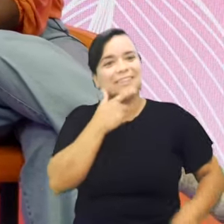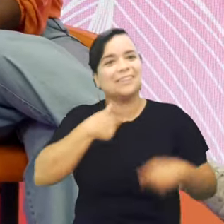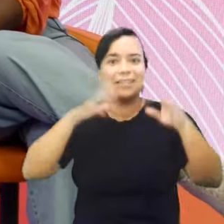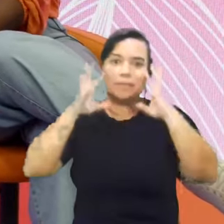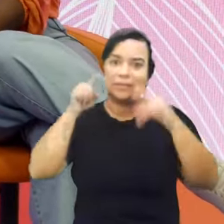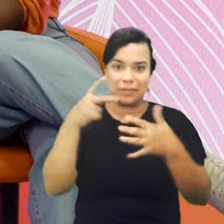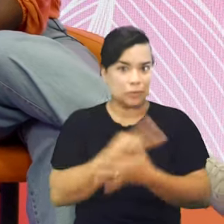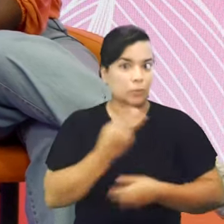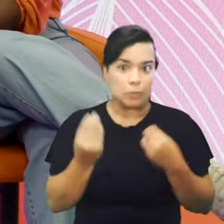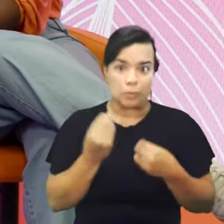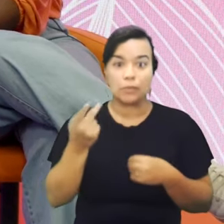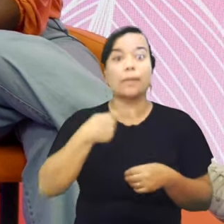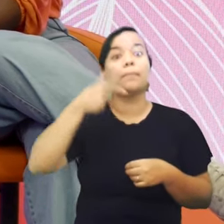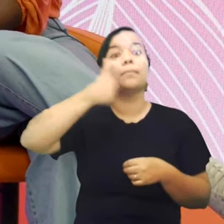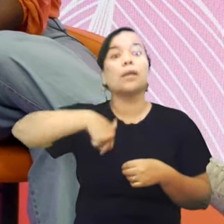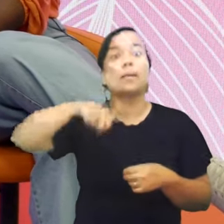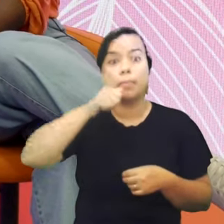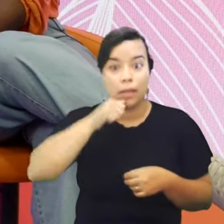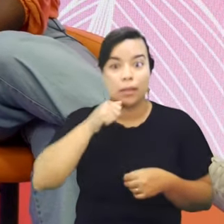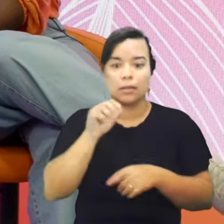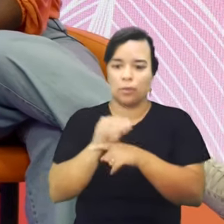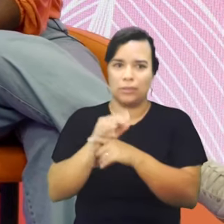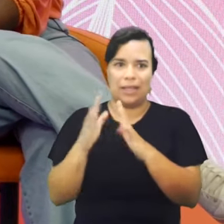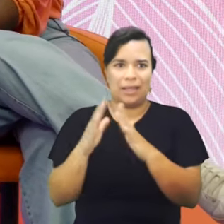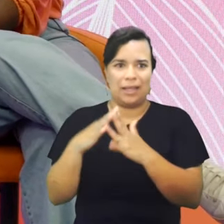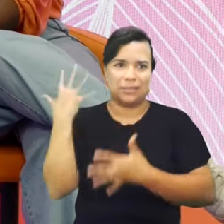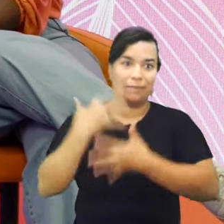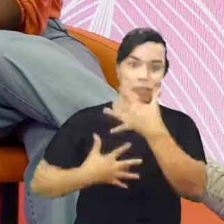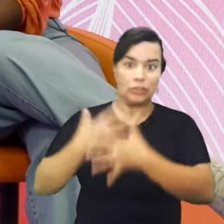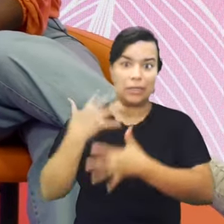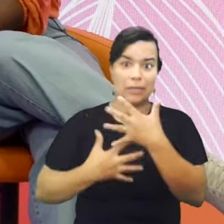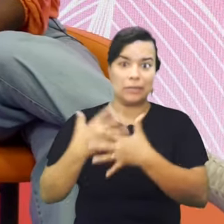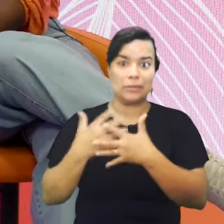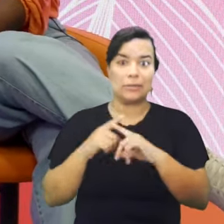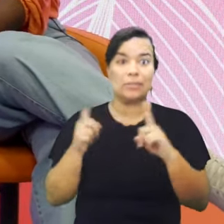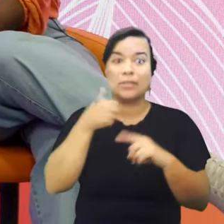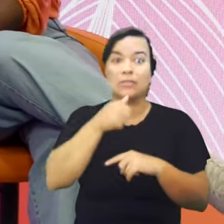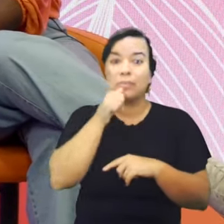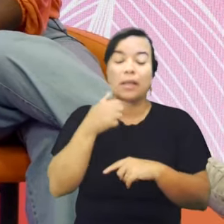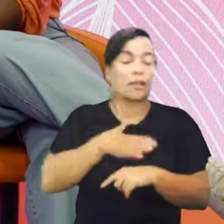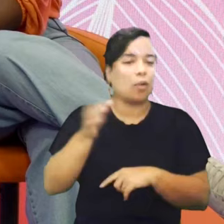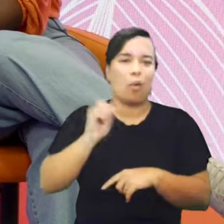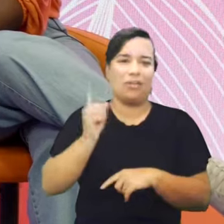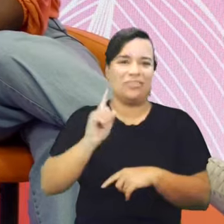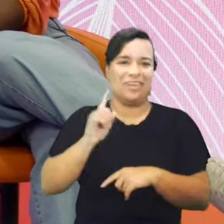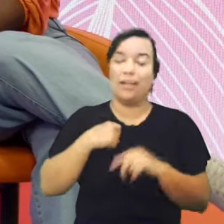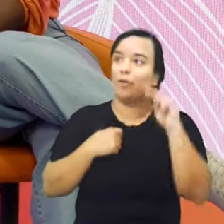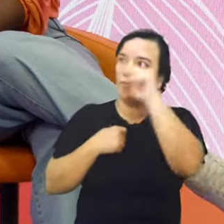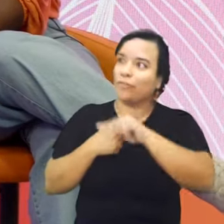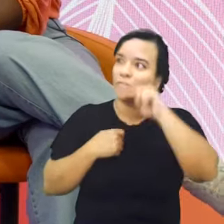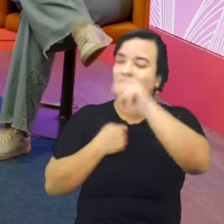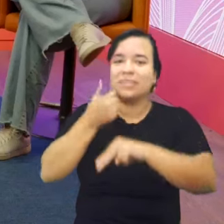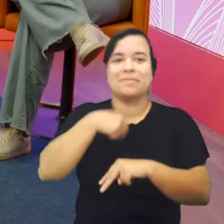que isso aconteceu para mim? Primeiro que a minha mãe era uma dona de casa frustrada, então dona de casa nunca foi minha mira, porque ela odiava ser dona de casa. Deixava, a